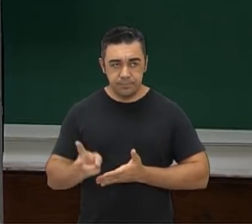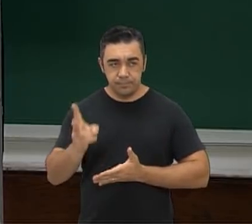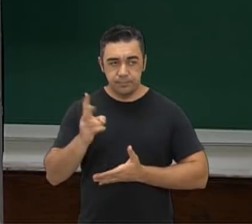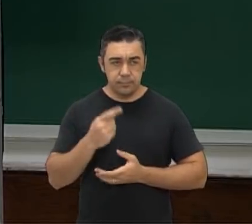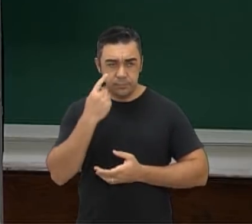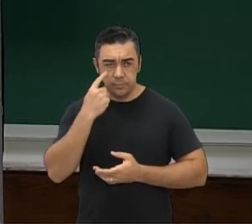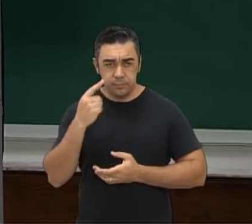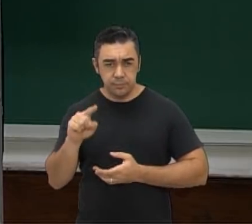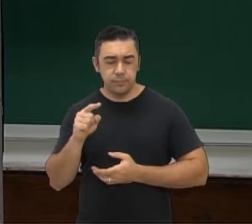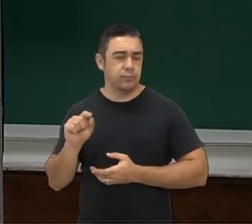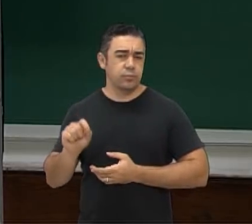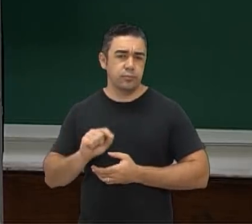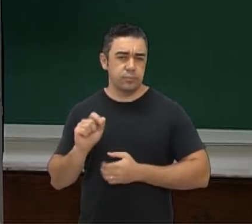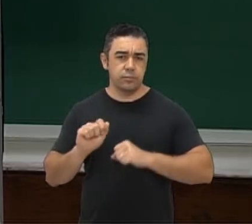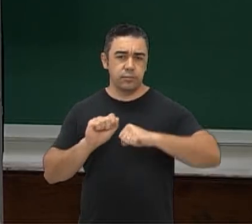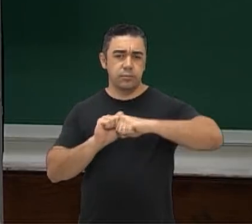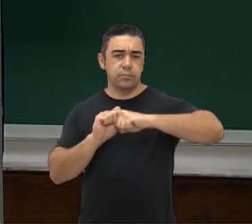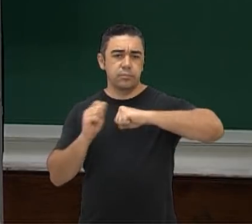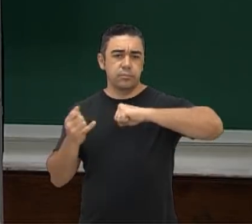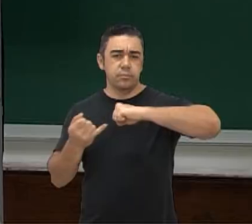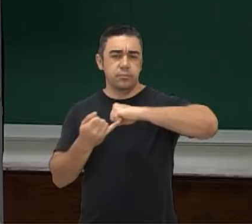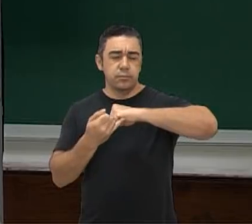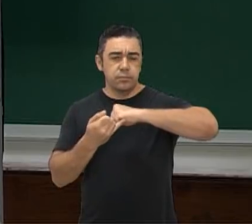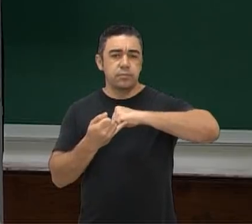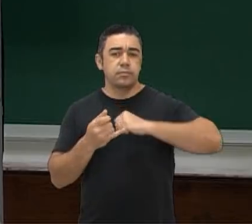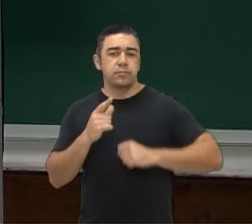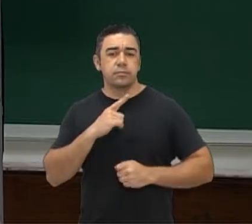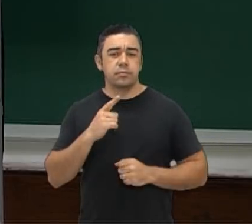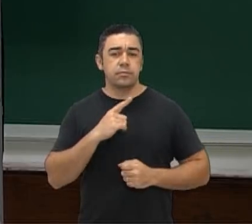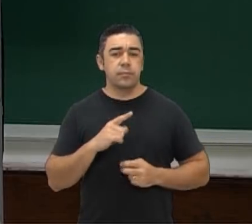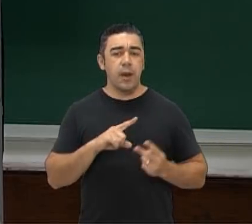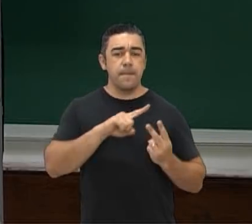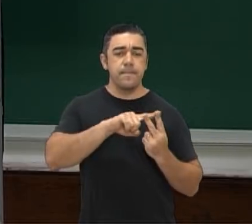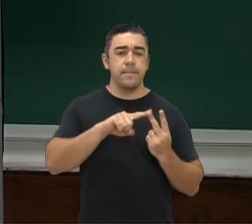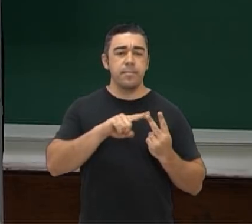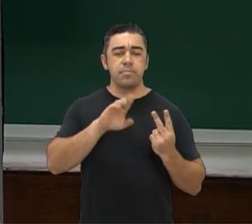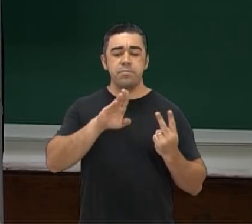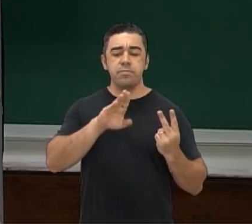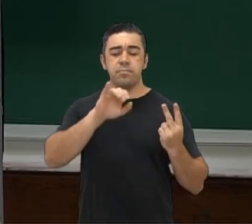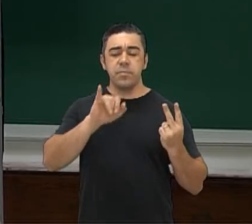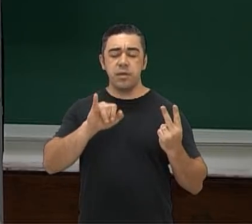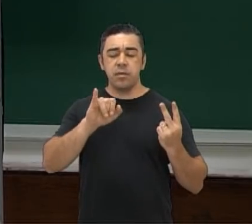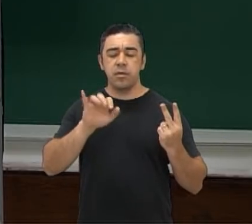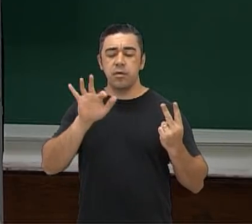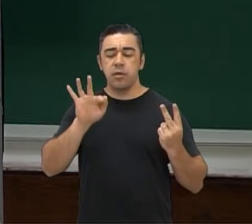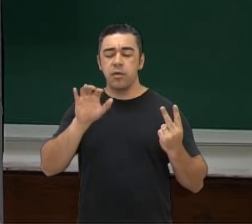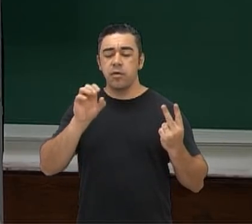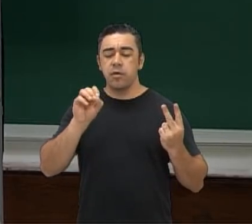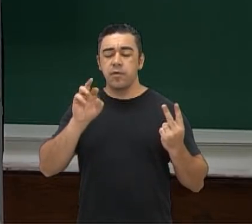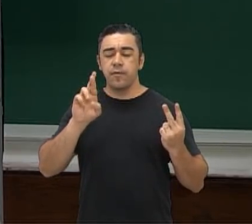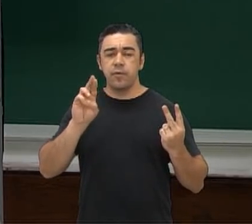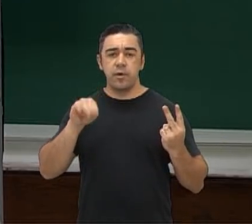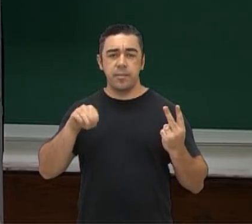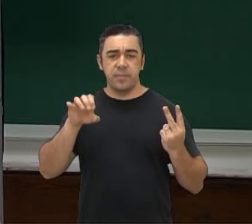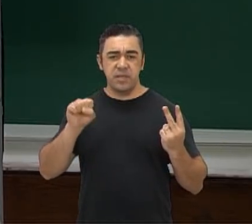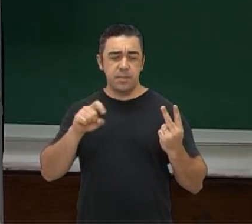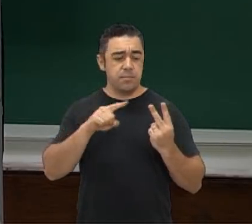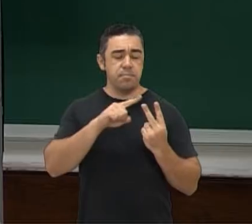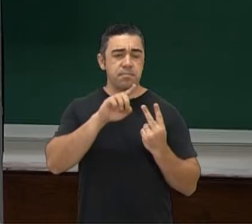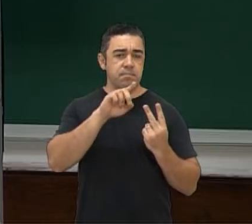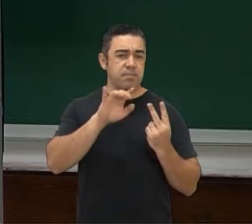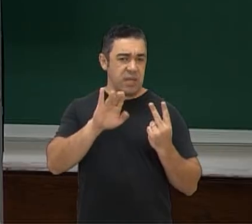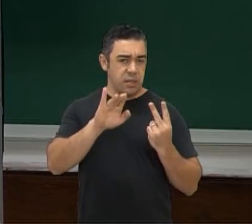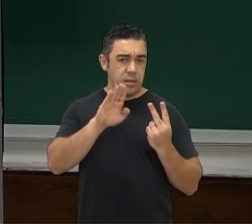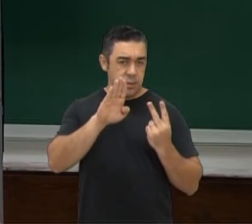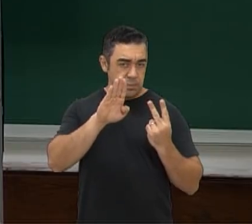Vamos analisar agora os adjetivos que são biformes. Então, bi que se refere a dois, né? A gente